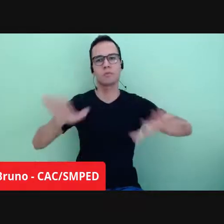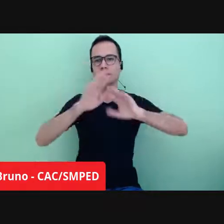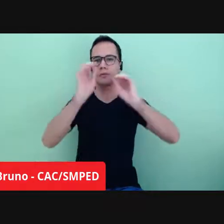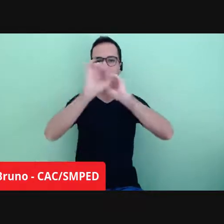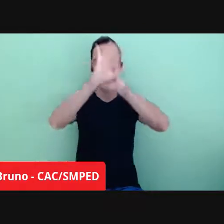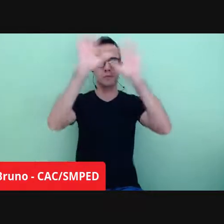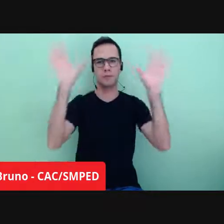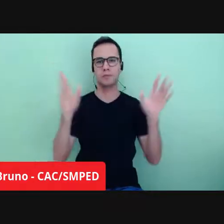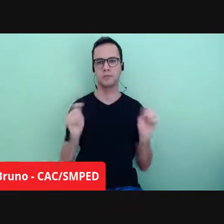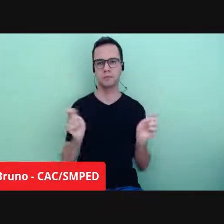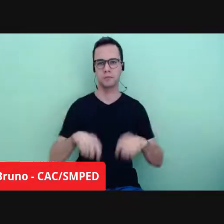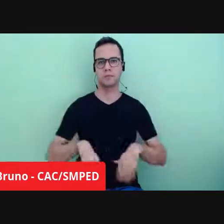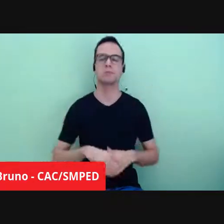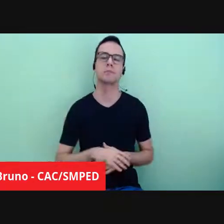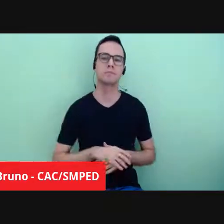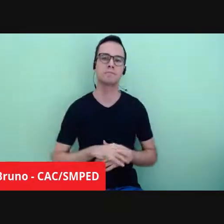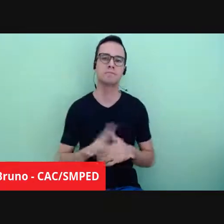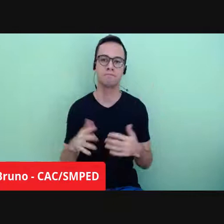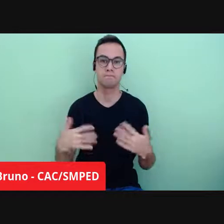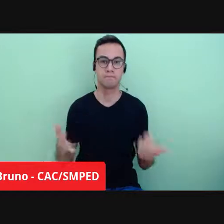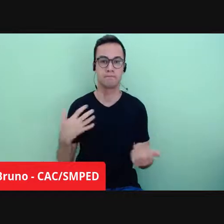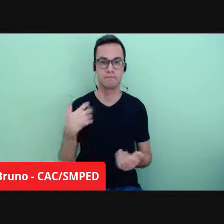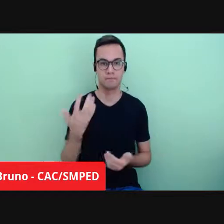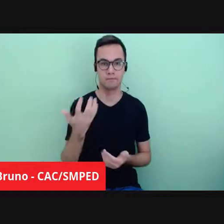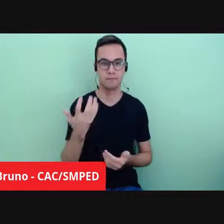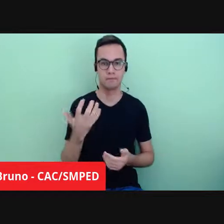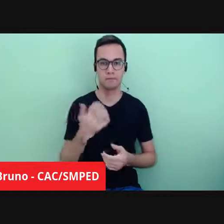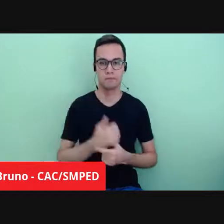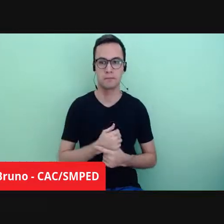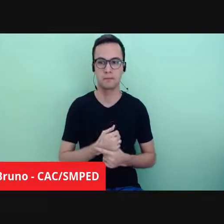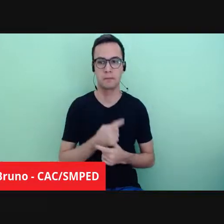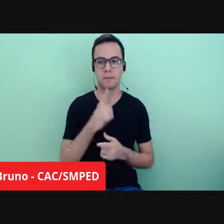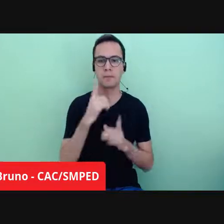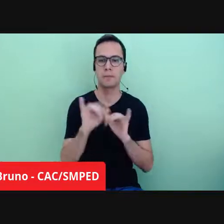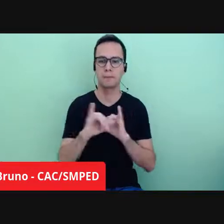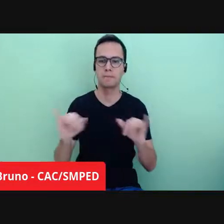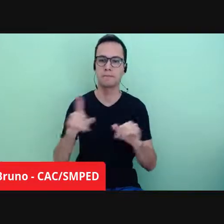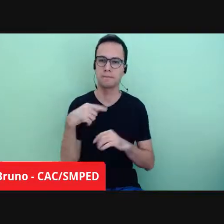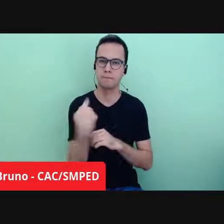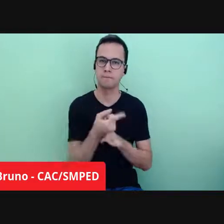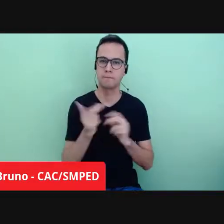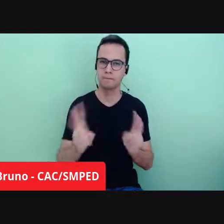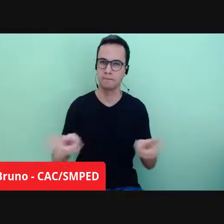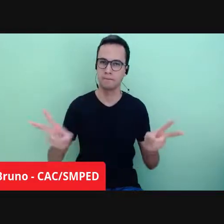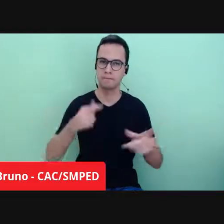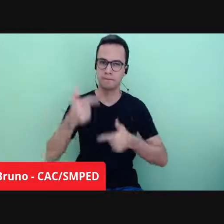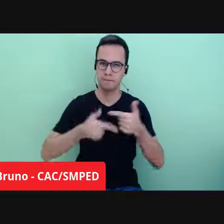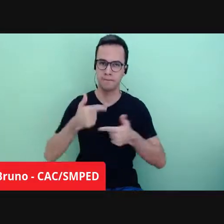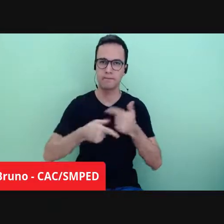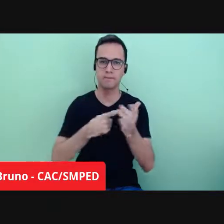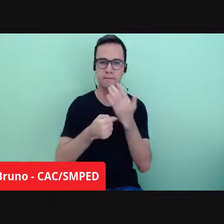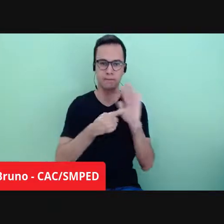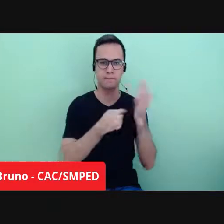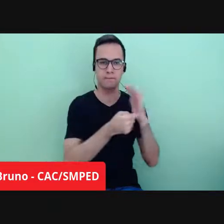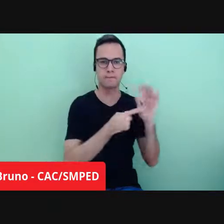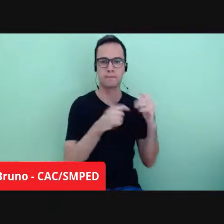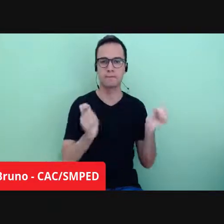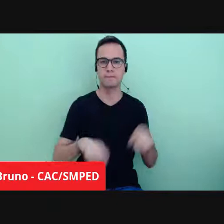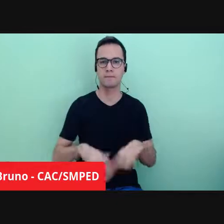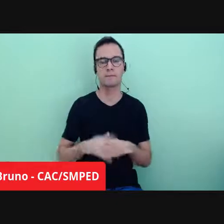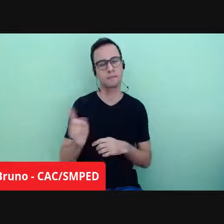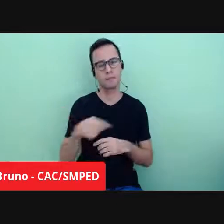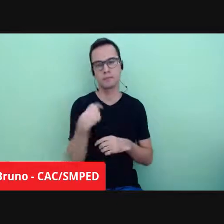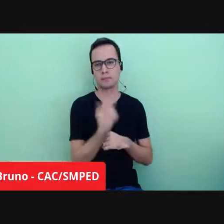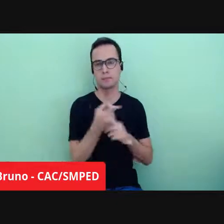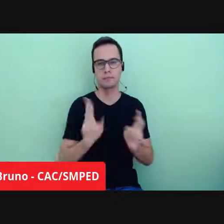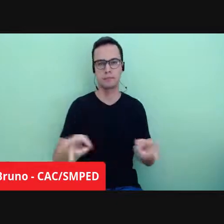e com mais qualidade. Então, o que eu gostaria de dizer é isso, que a gente continue trabalhando em conjunto, que a gente